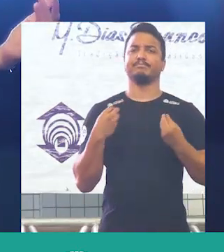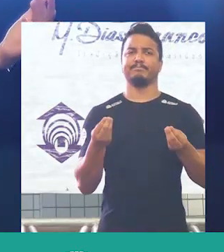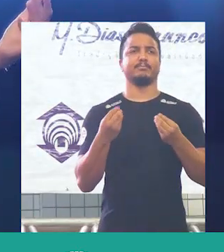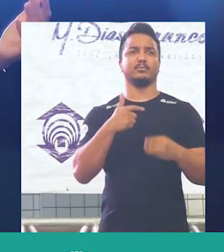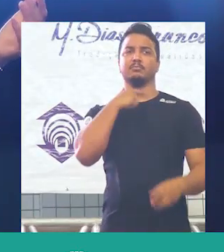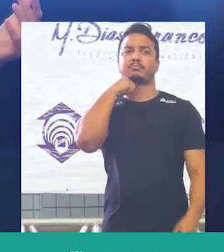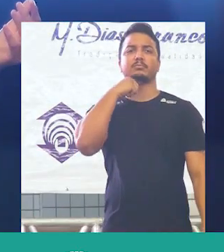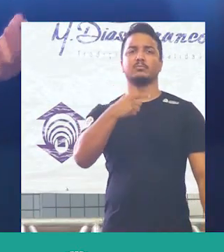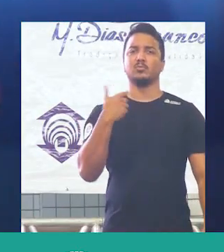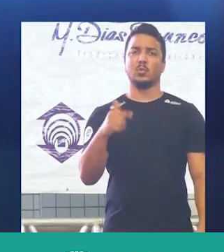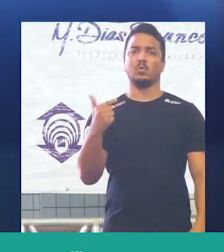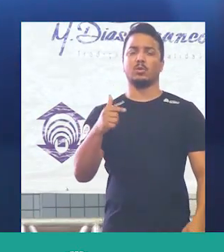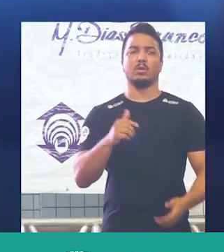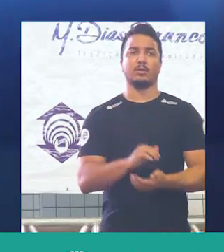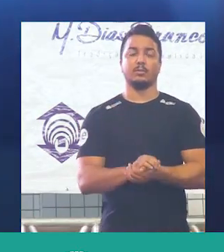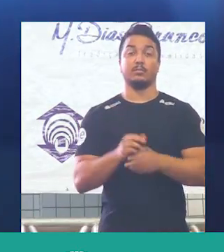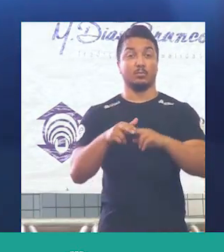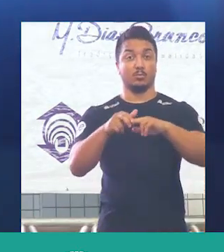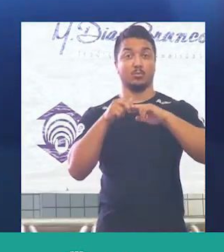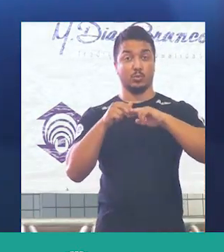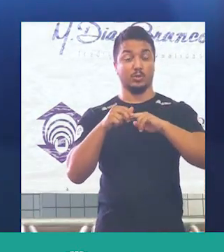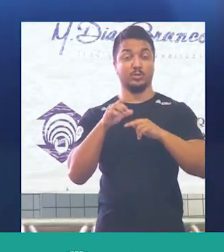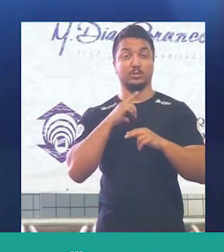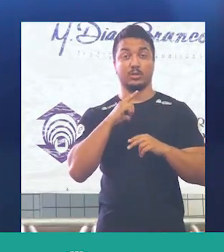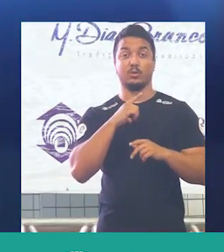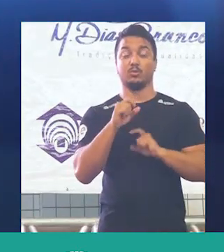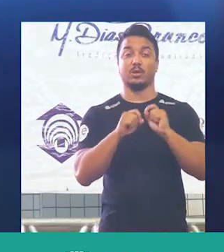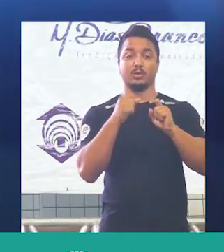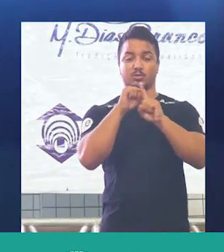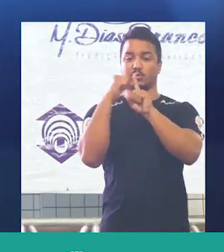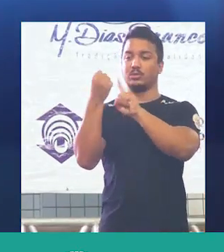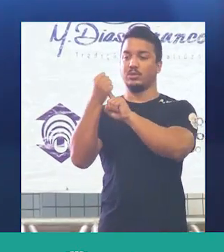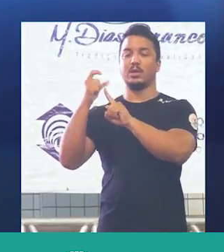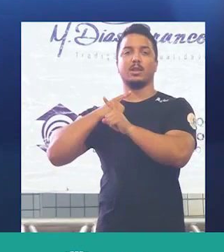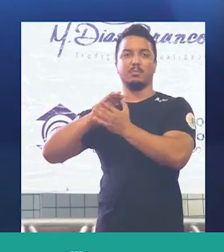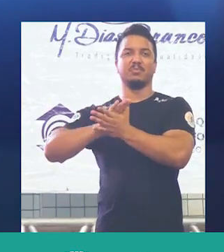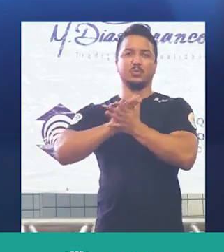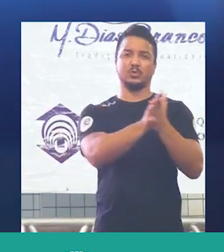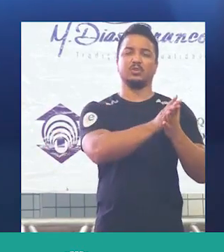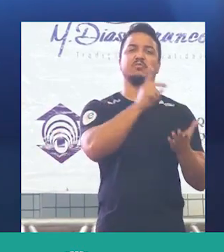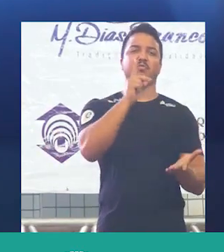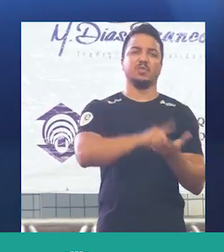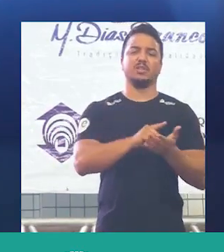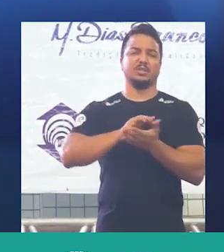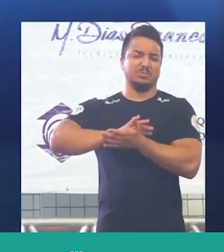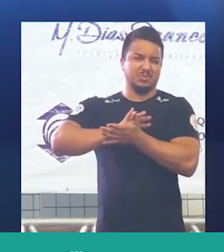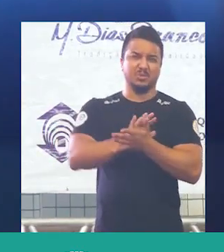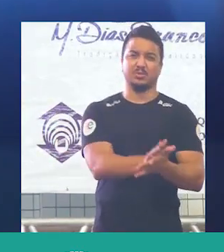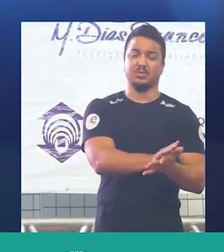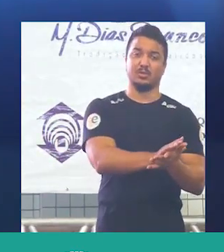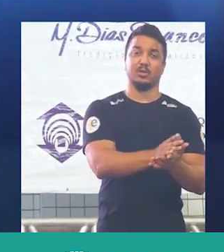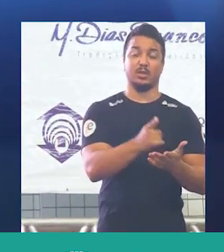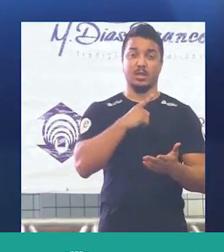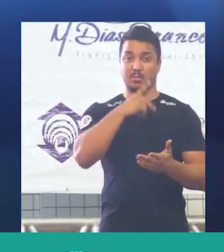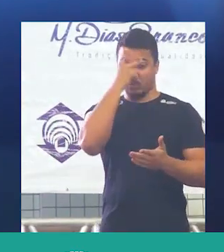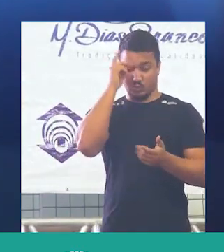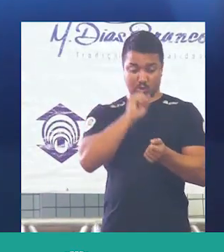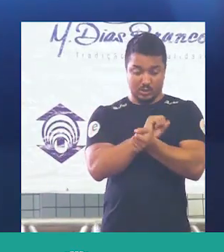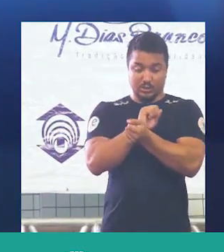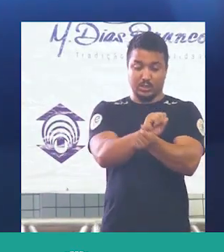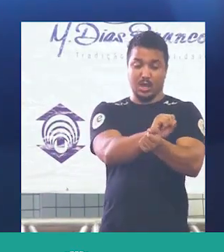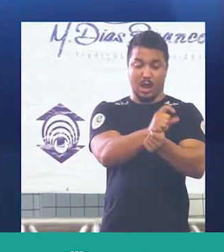não havia. Então, nós tínhamos uma sociedade muito preconceituosa, em que os escravos